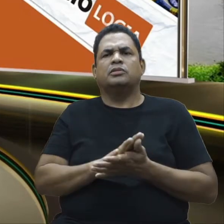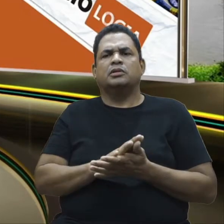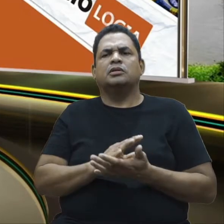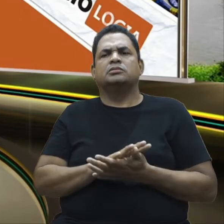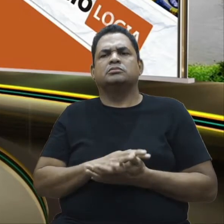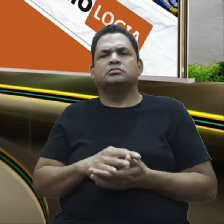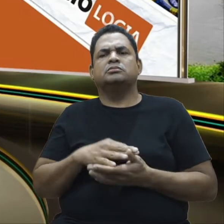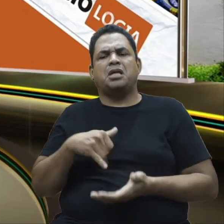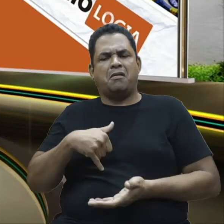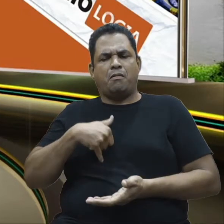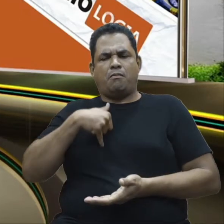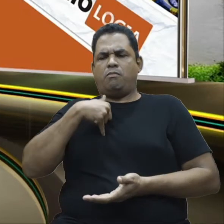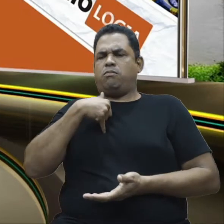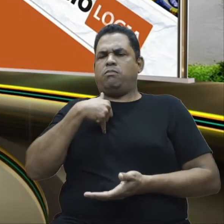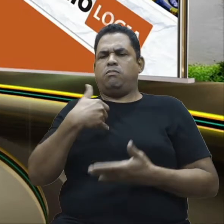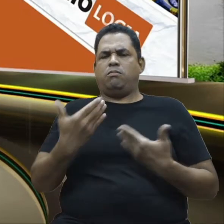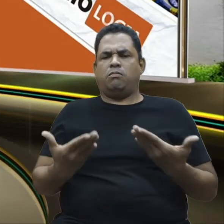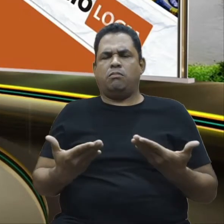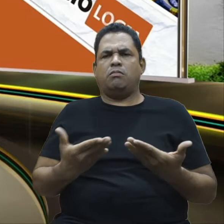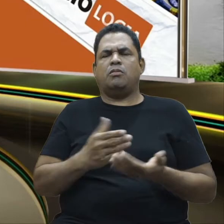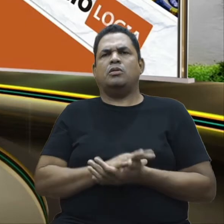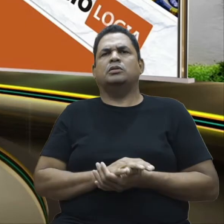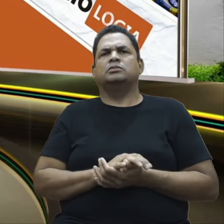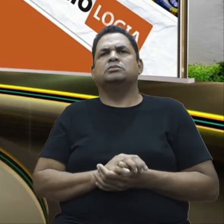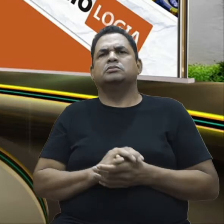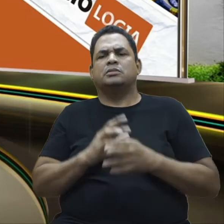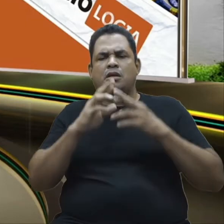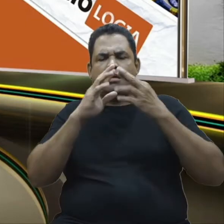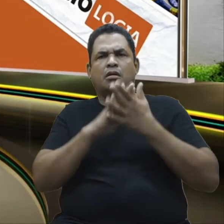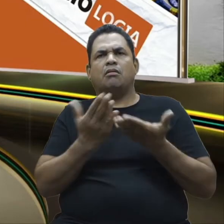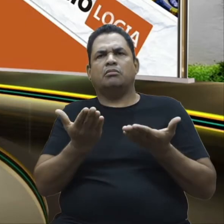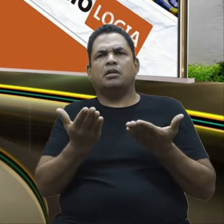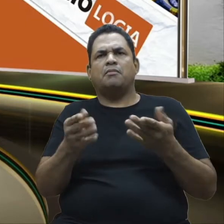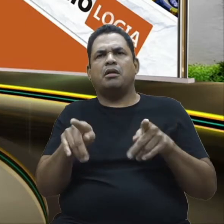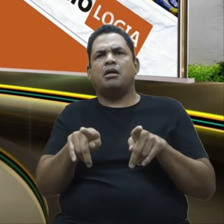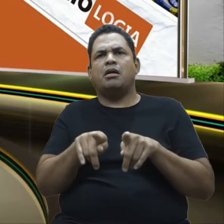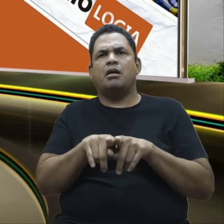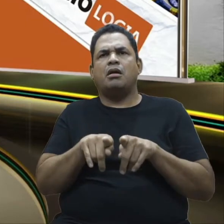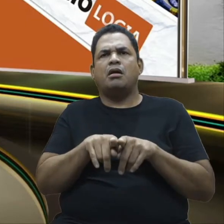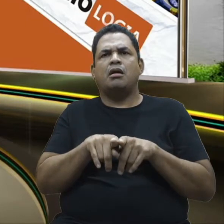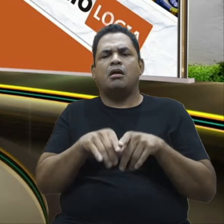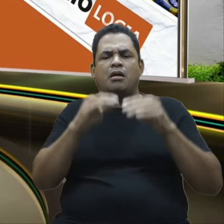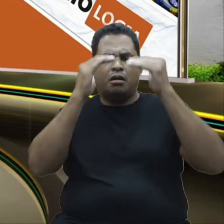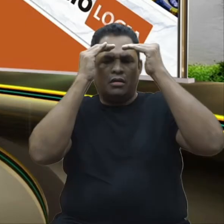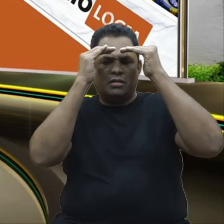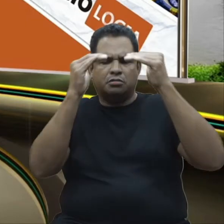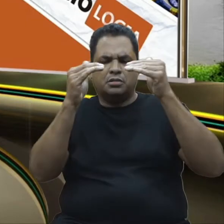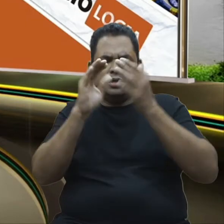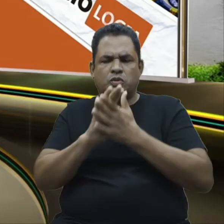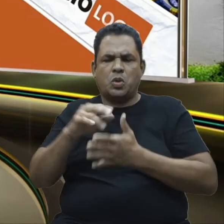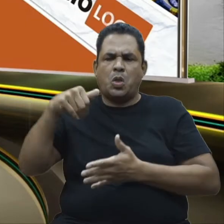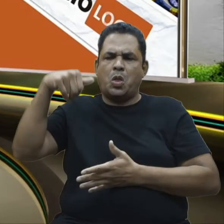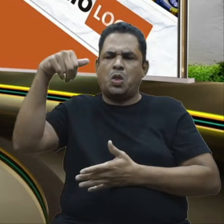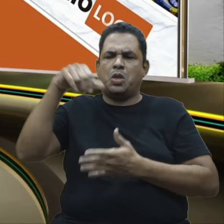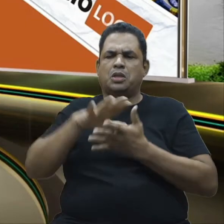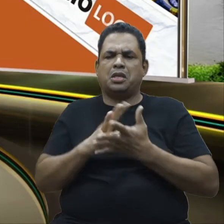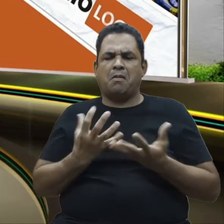na Amazônia. Respeite o norte, porque o pessoal também, o norte só tem mato. Pare com isso,